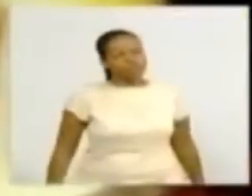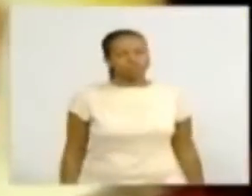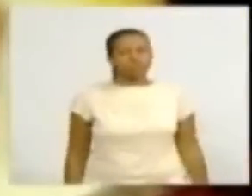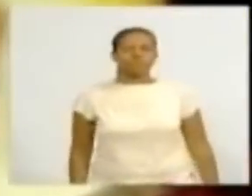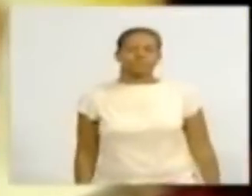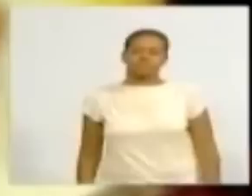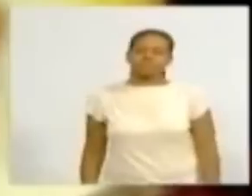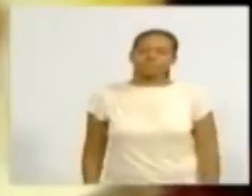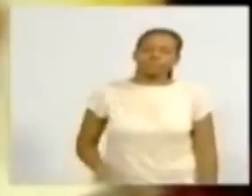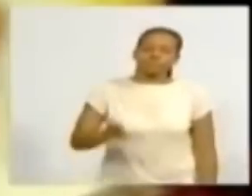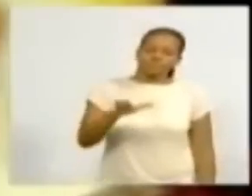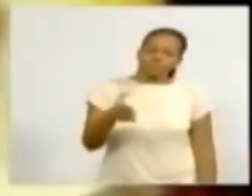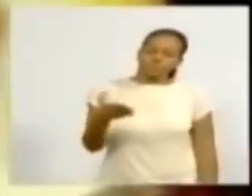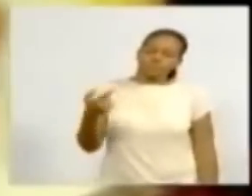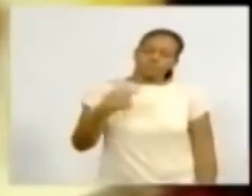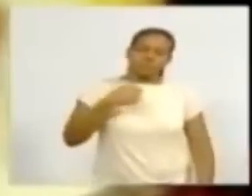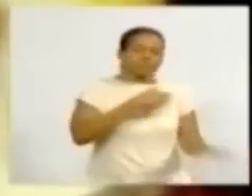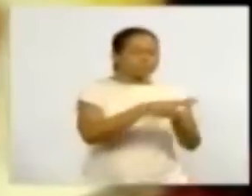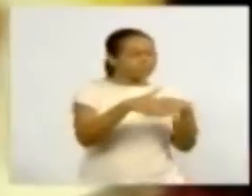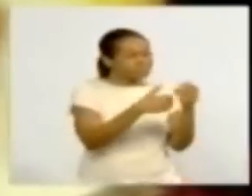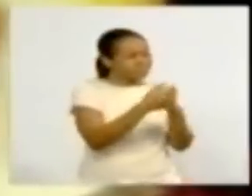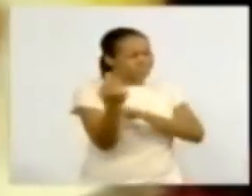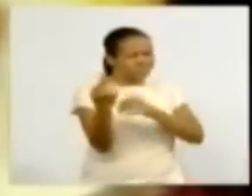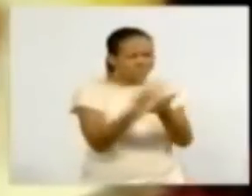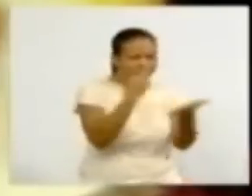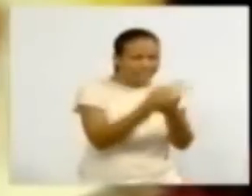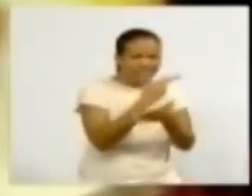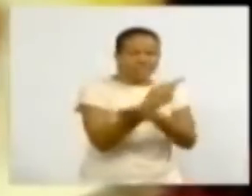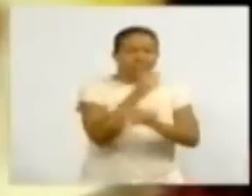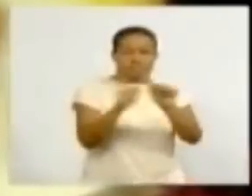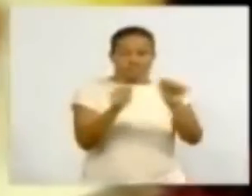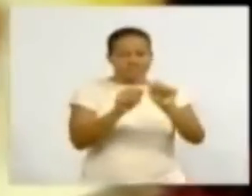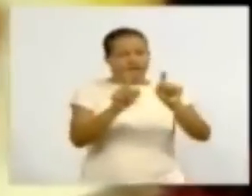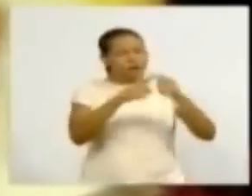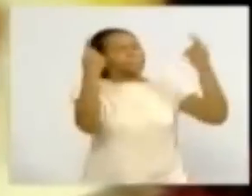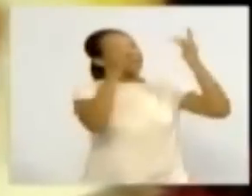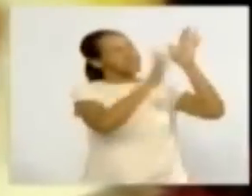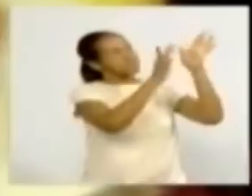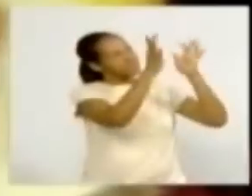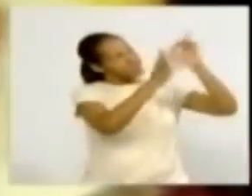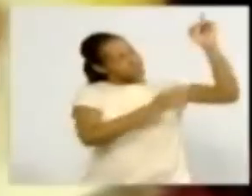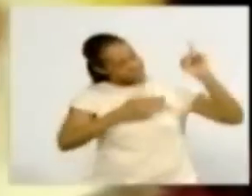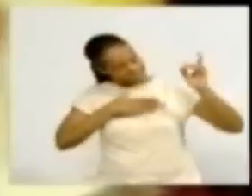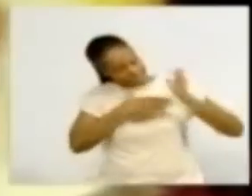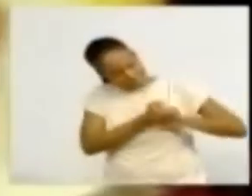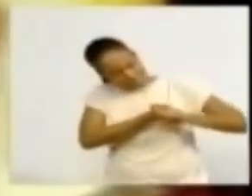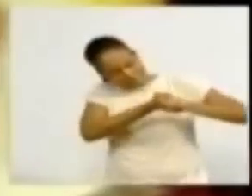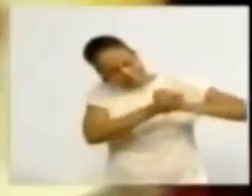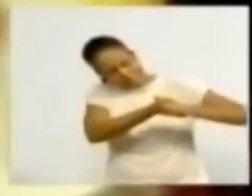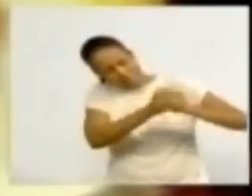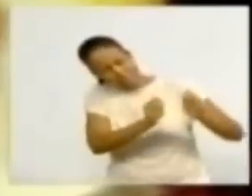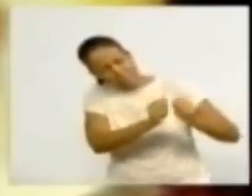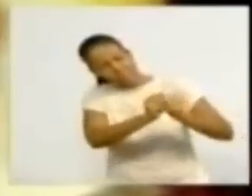mim. Quando os meus olhos não podiam ver, tua mão segura me ajudou